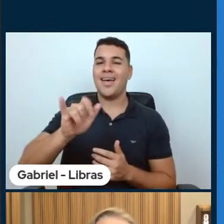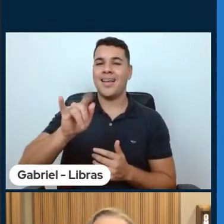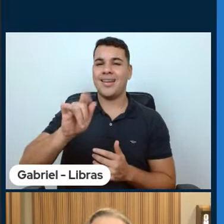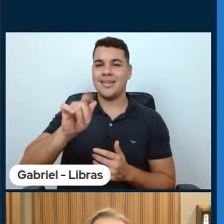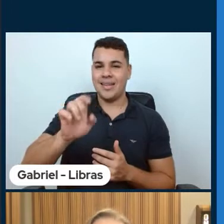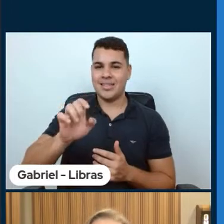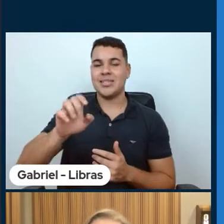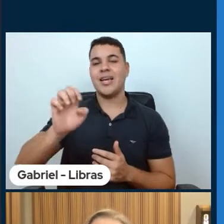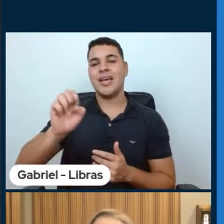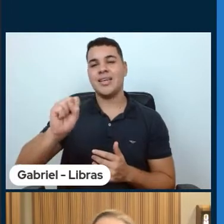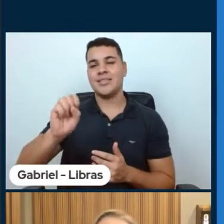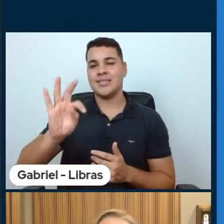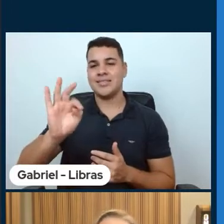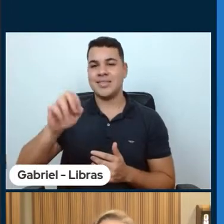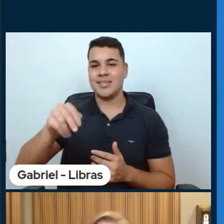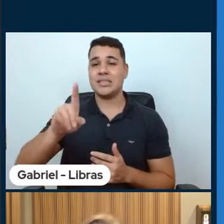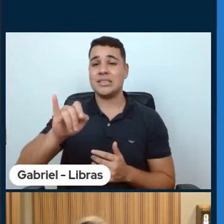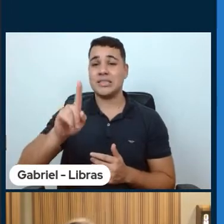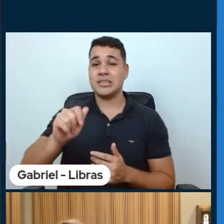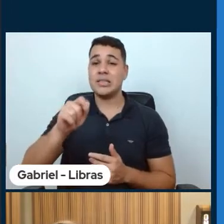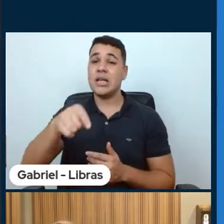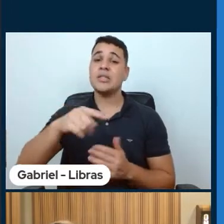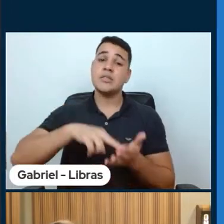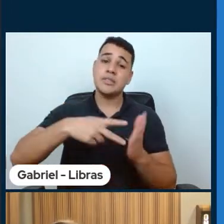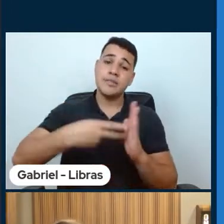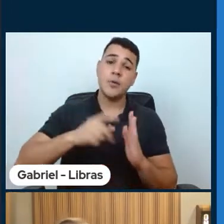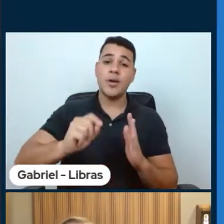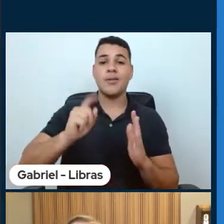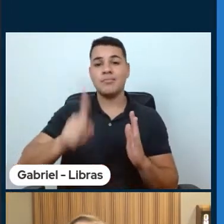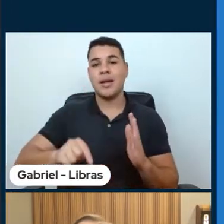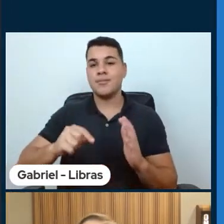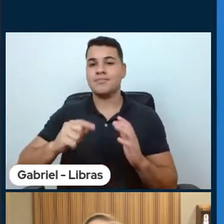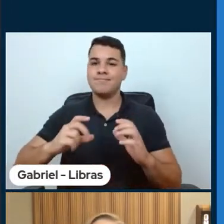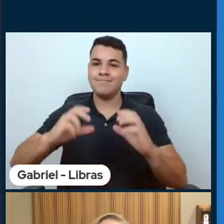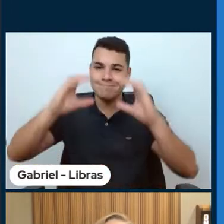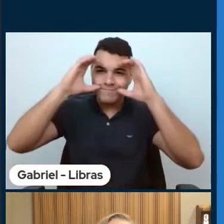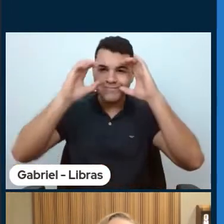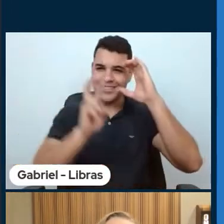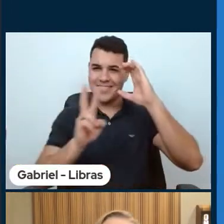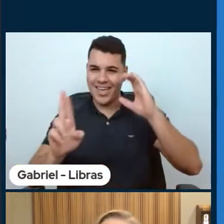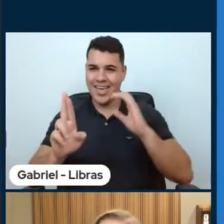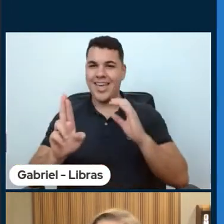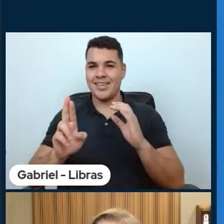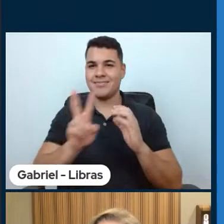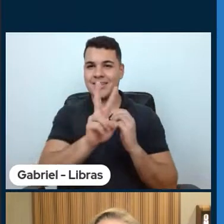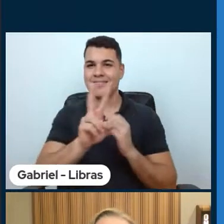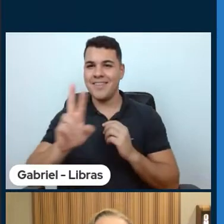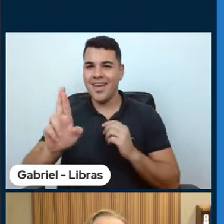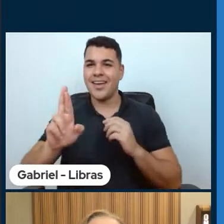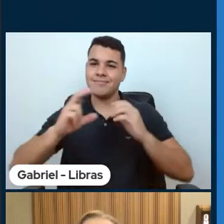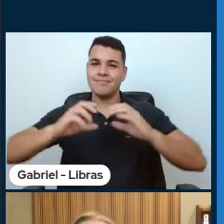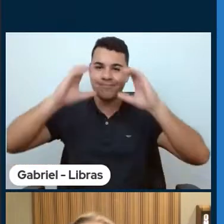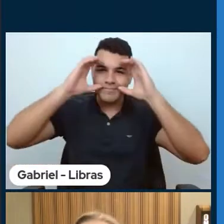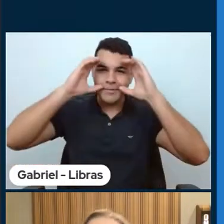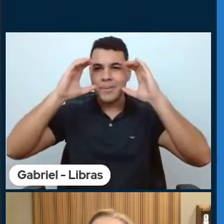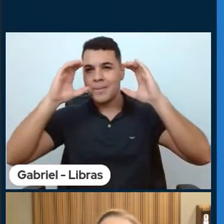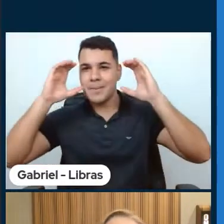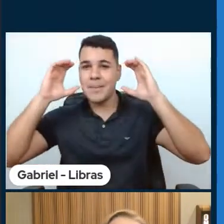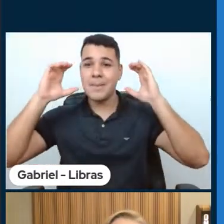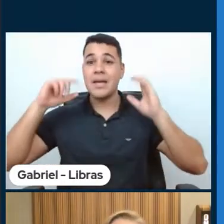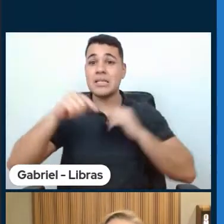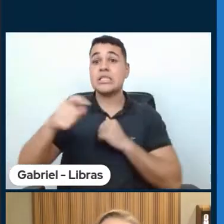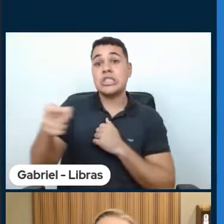mista o XR é um mercado em crescimento as ele dá diz estendidas estão sendo usadas em todas as indústrias estão entre